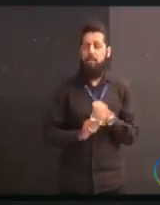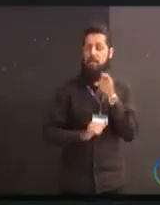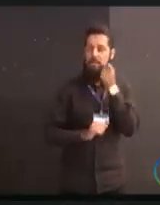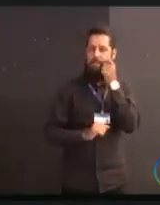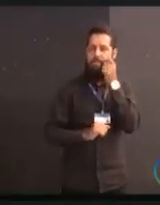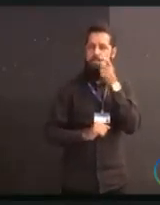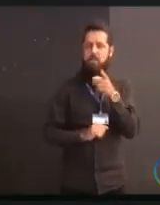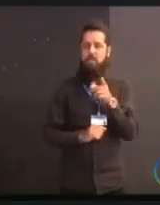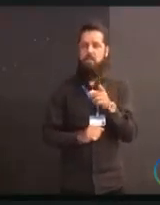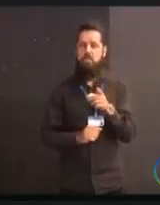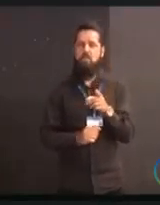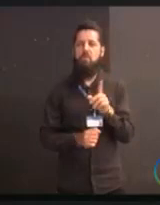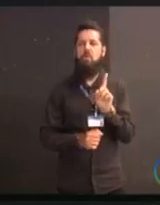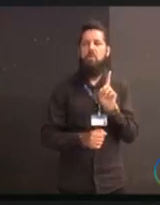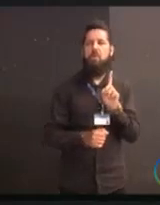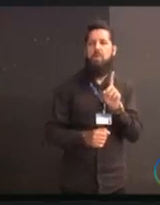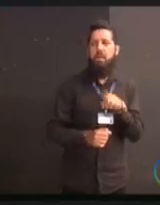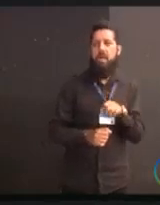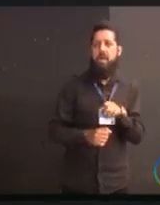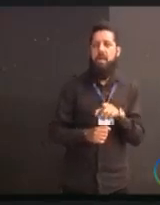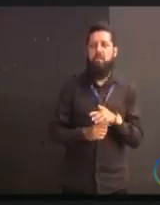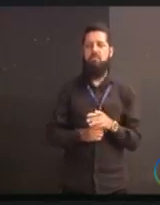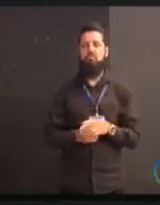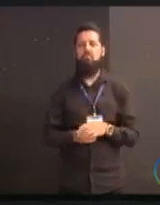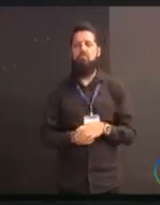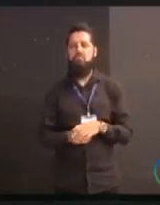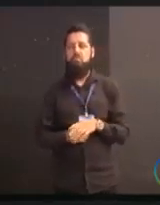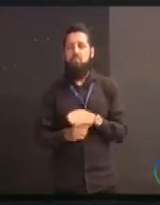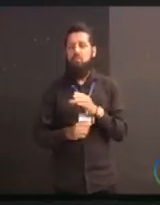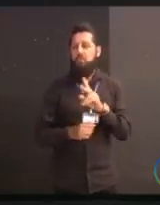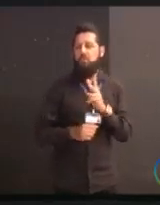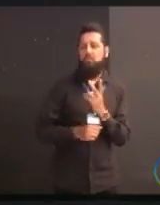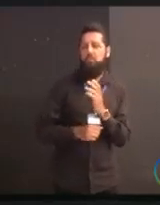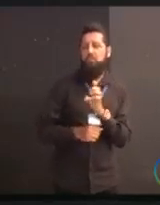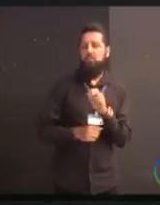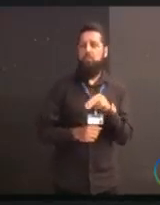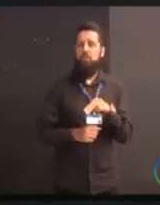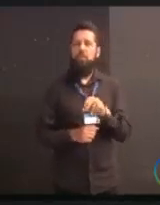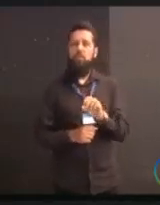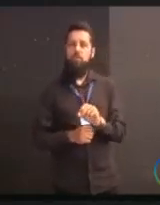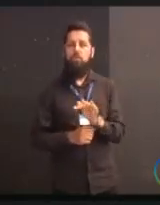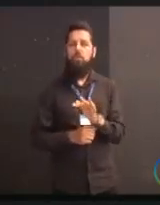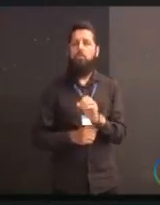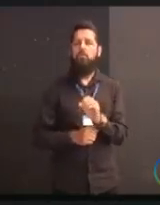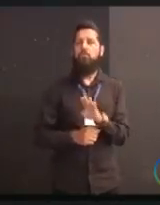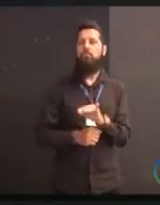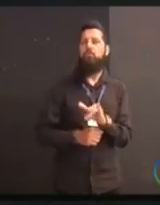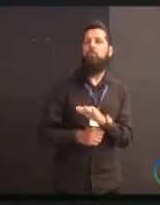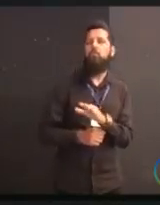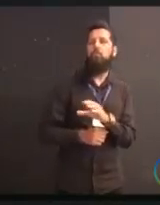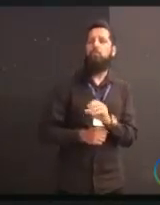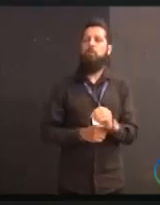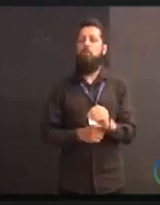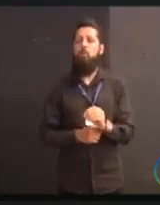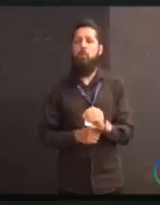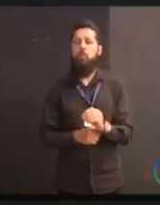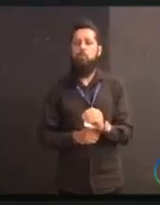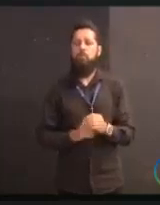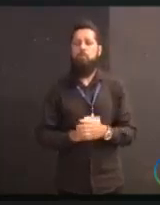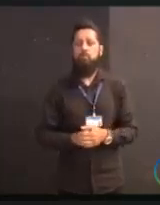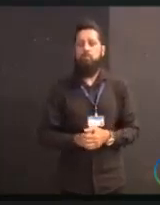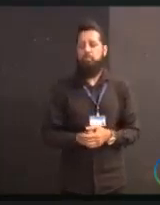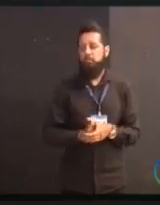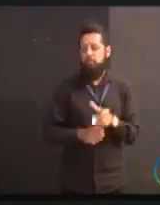ser xenofóbico. Meu corpo não é estranho, estranho é a escravidão